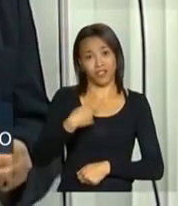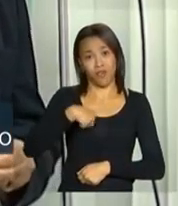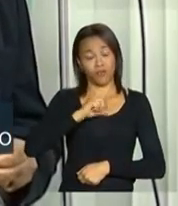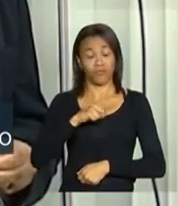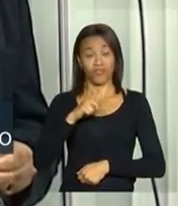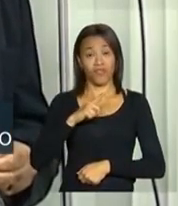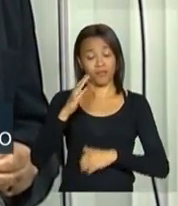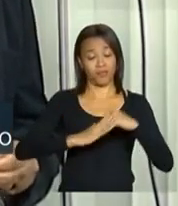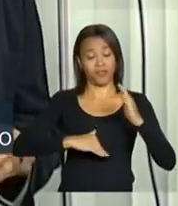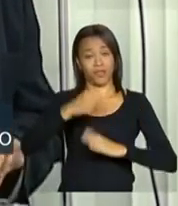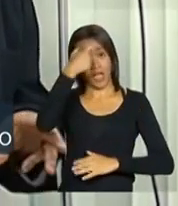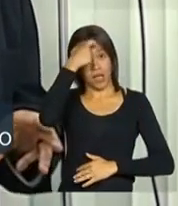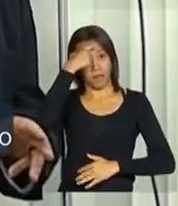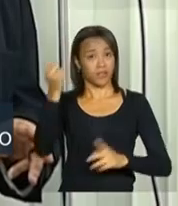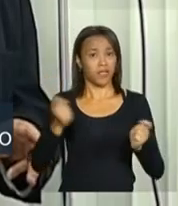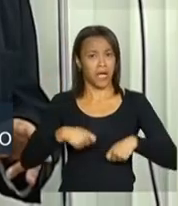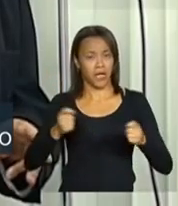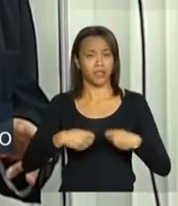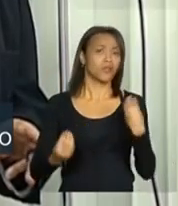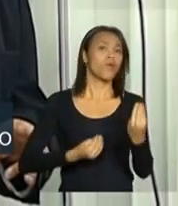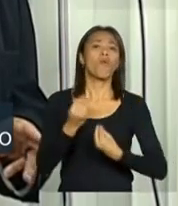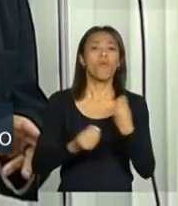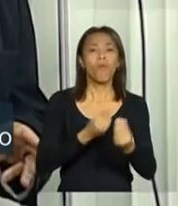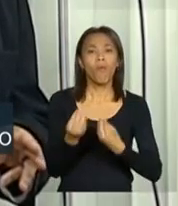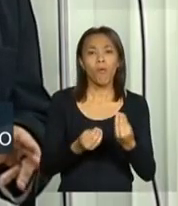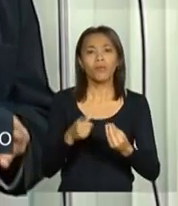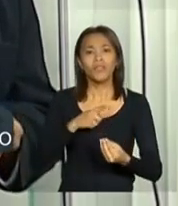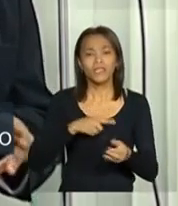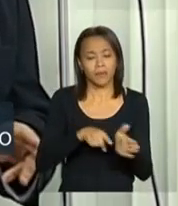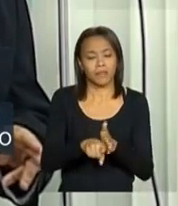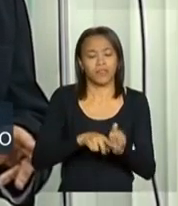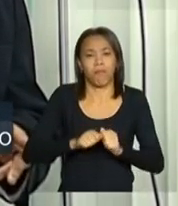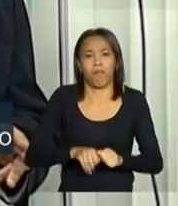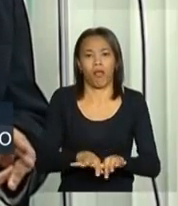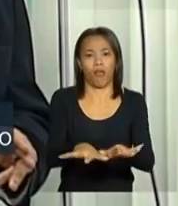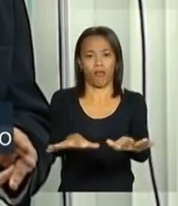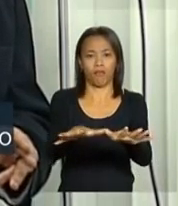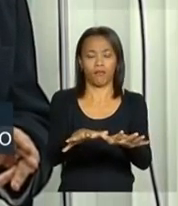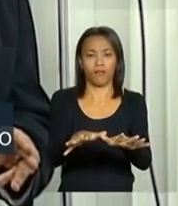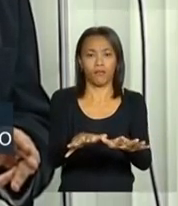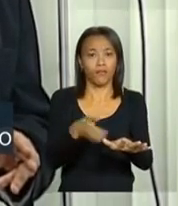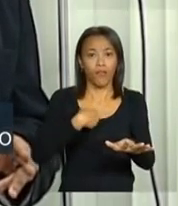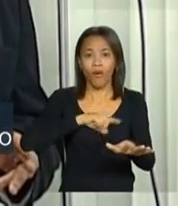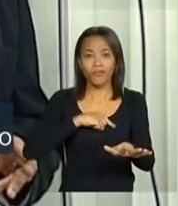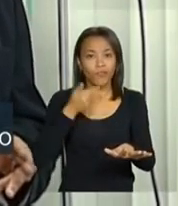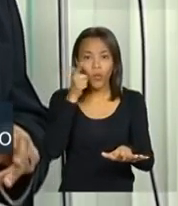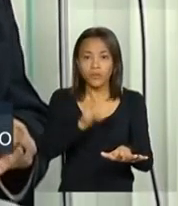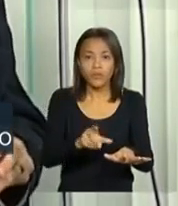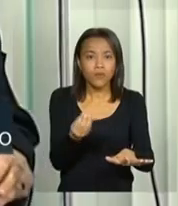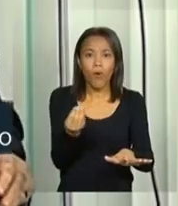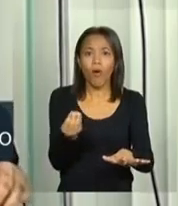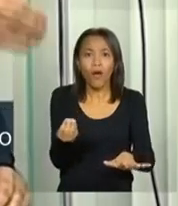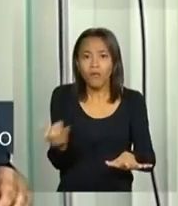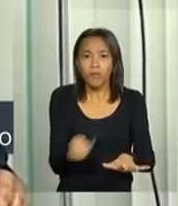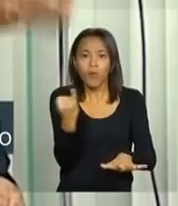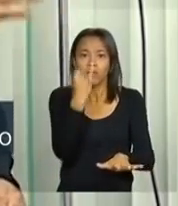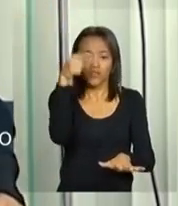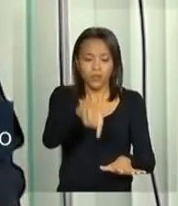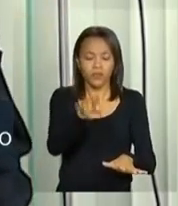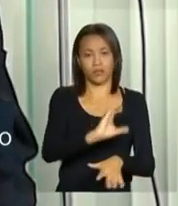em termos essa atuação transversal, nós não conseguiremos justificar a importância da